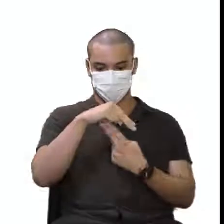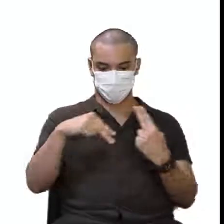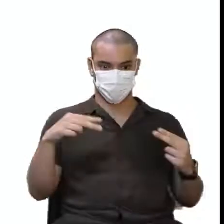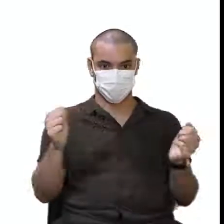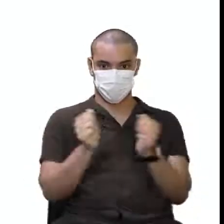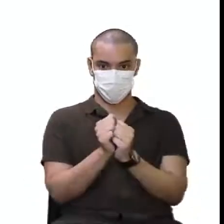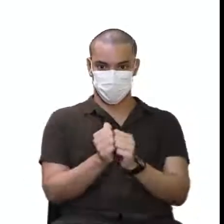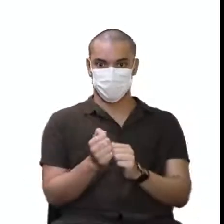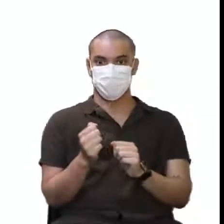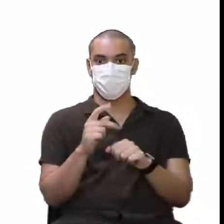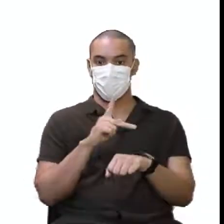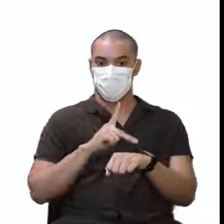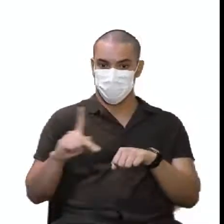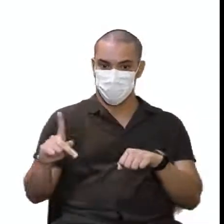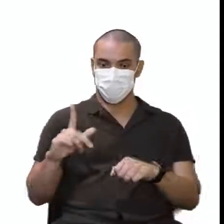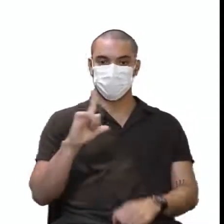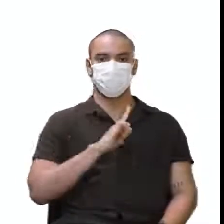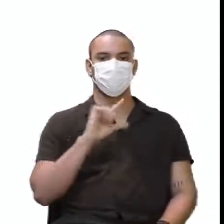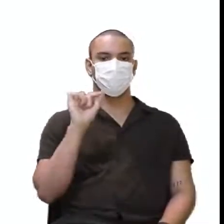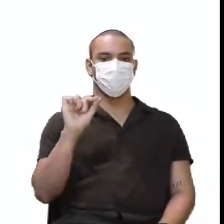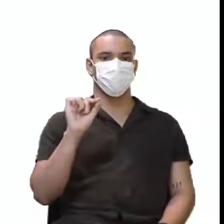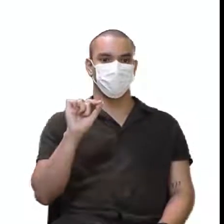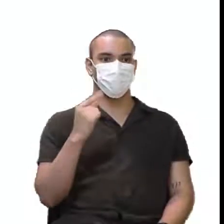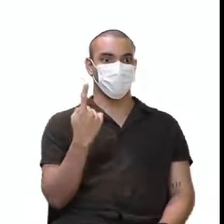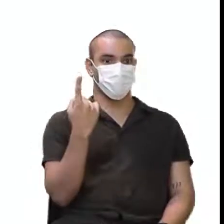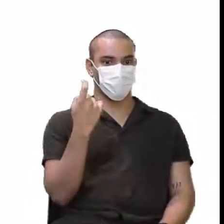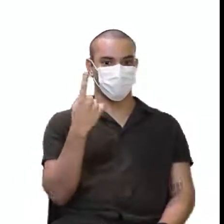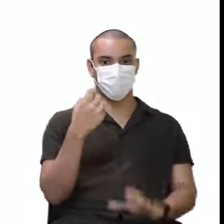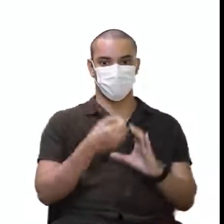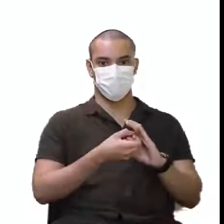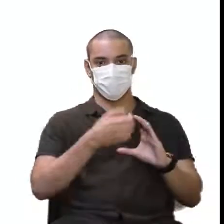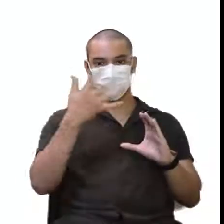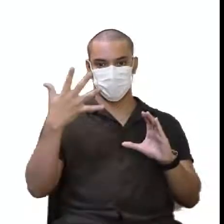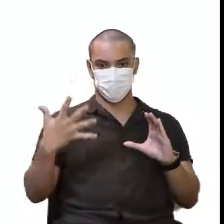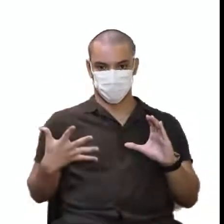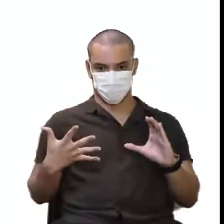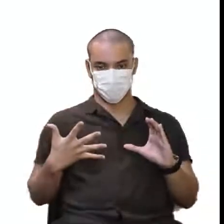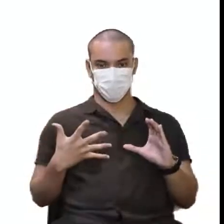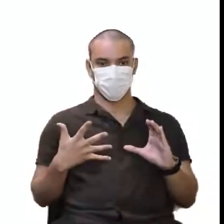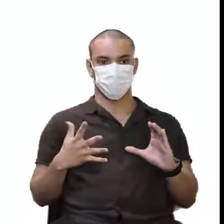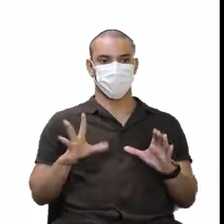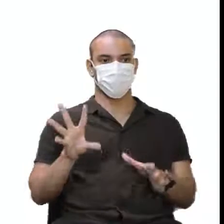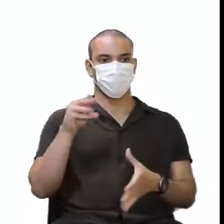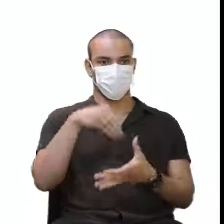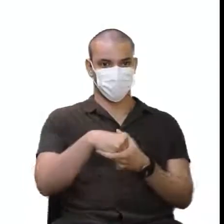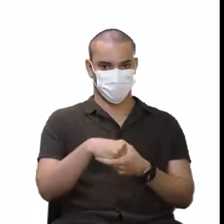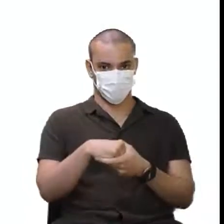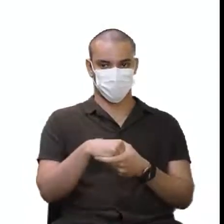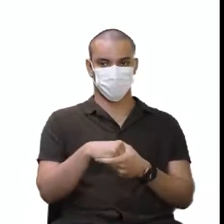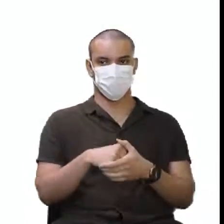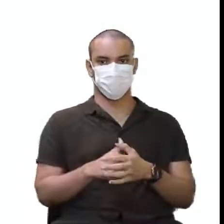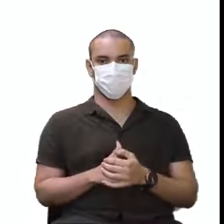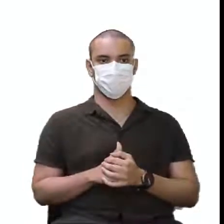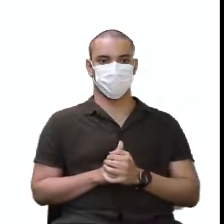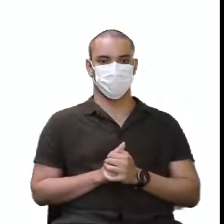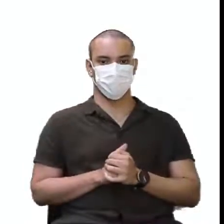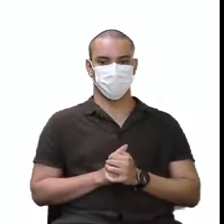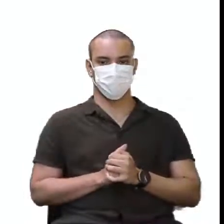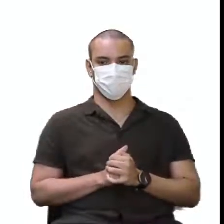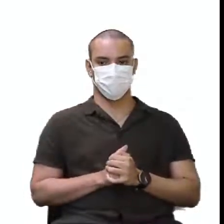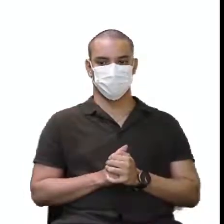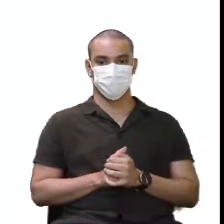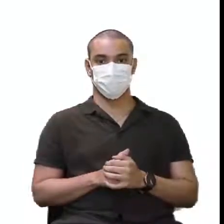esses indivíduos puros, eu teria que ter uma única característica, a manifestação de uma única característica.